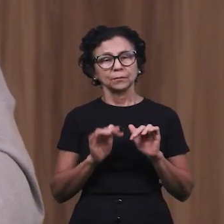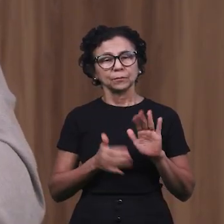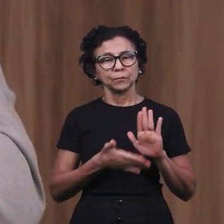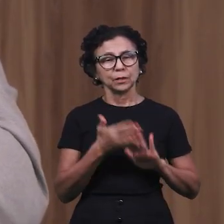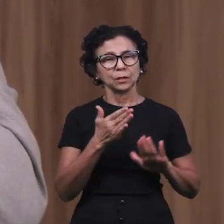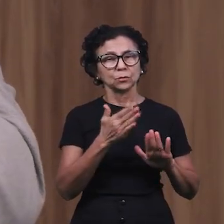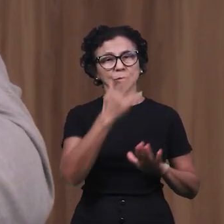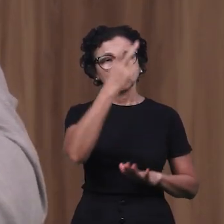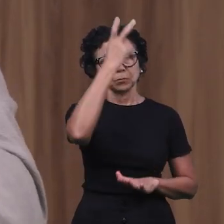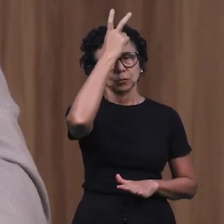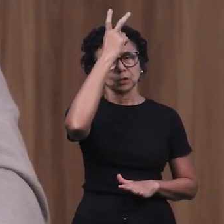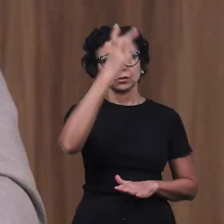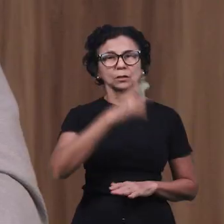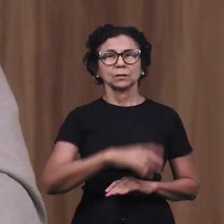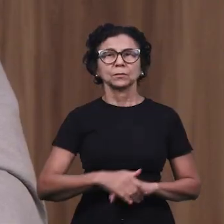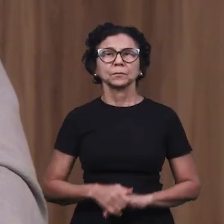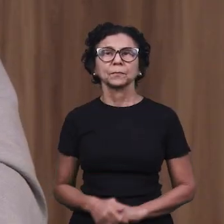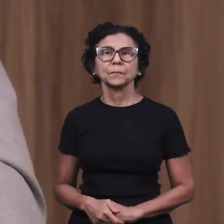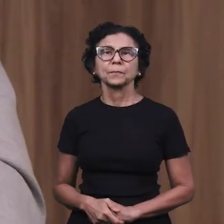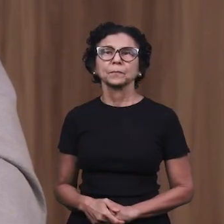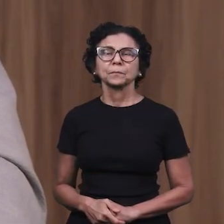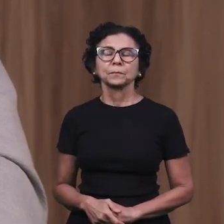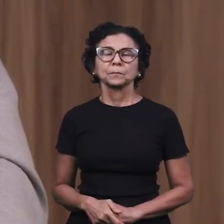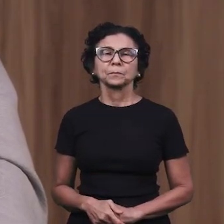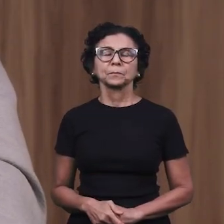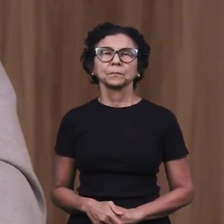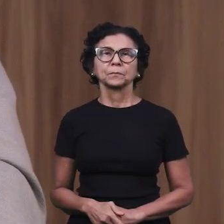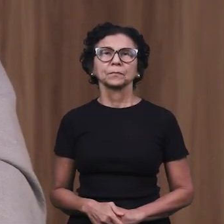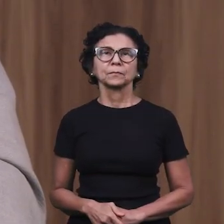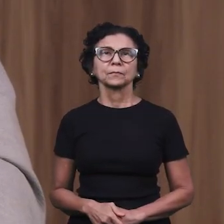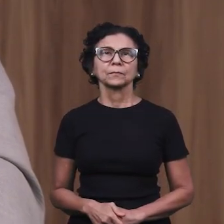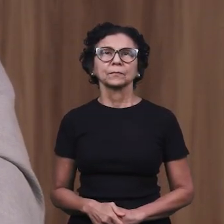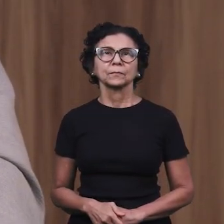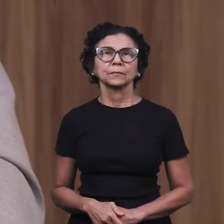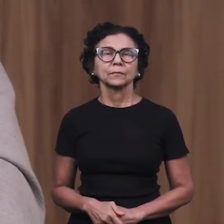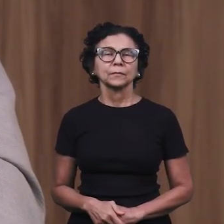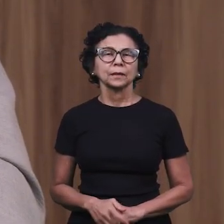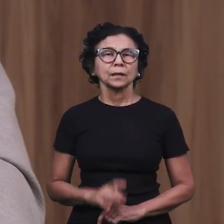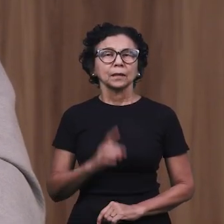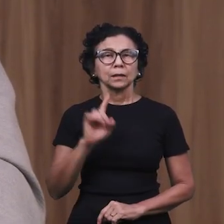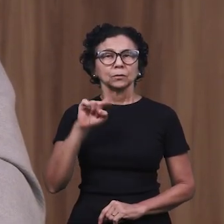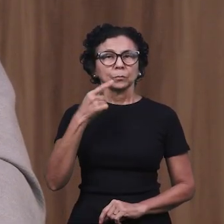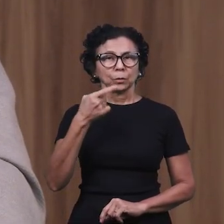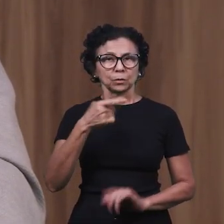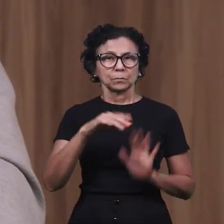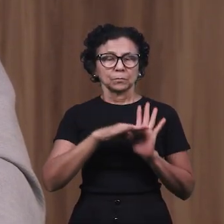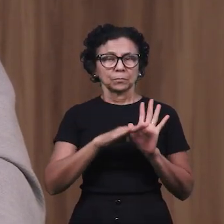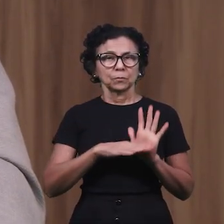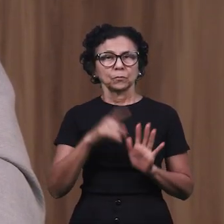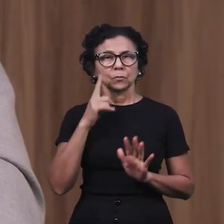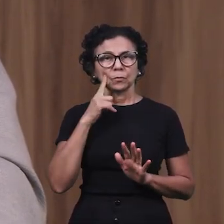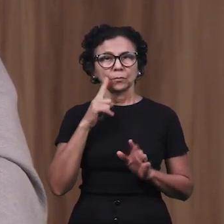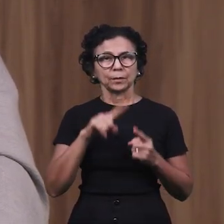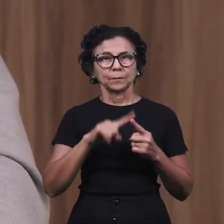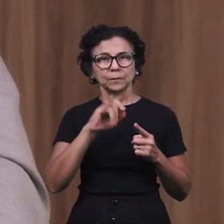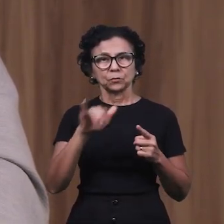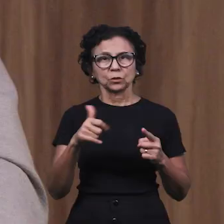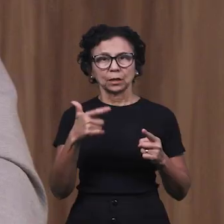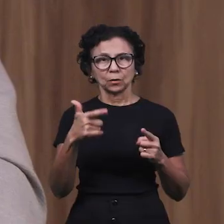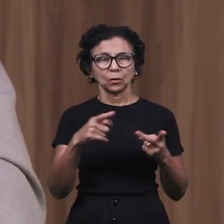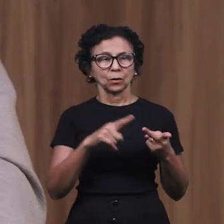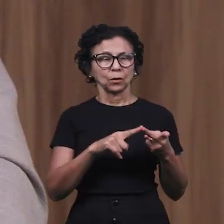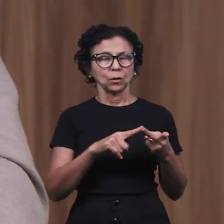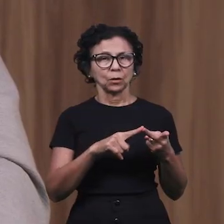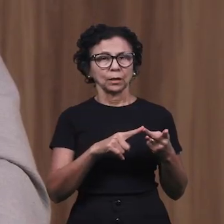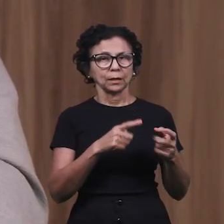que já vamos antecipar aqui, que foi o encontro, né, de Jacó com o faraó.